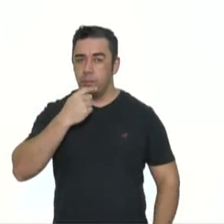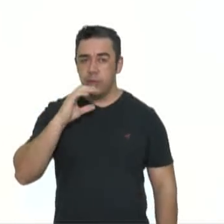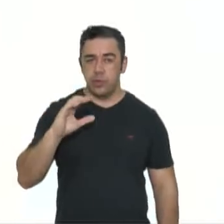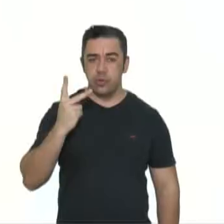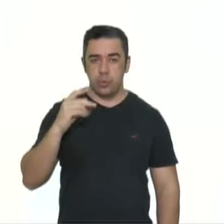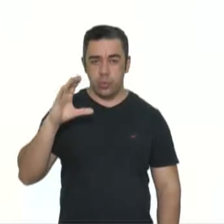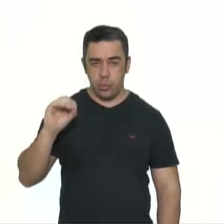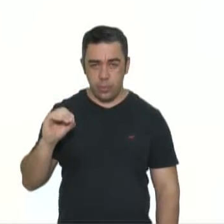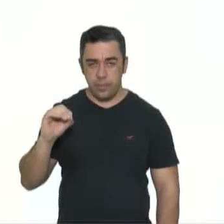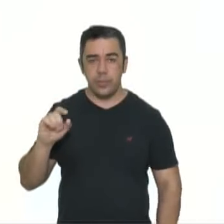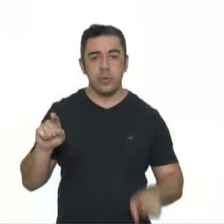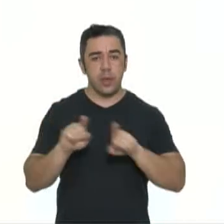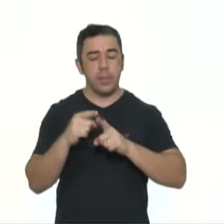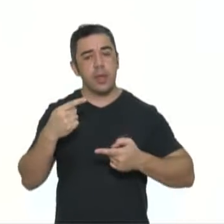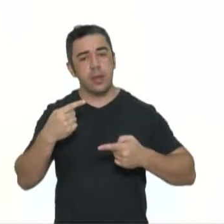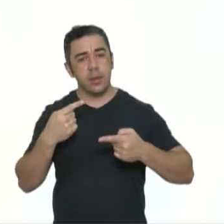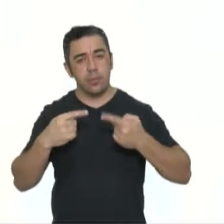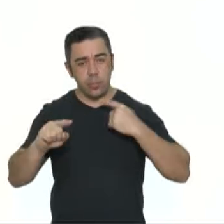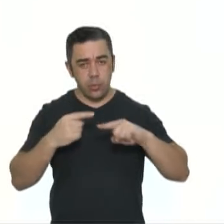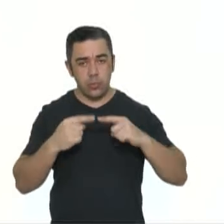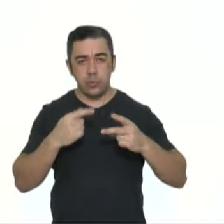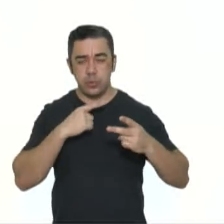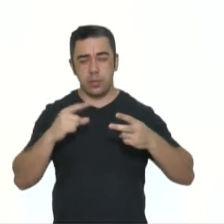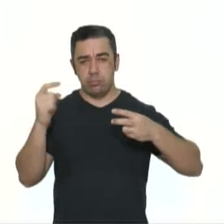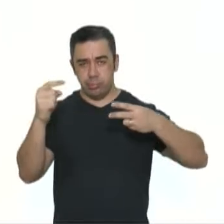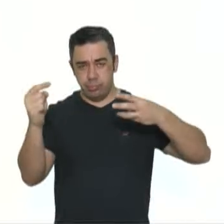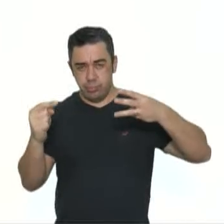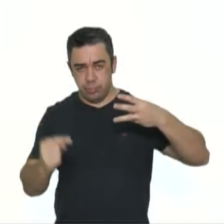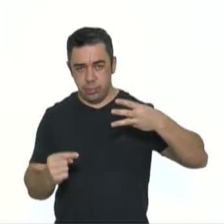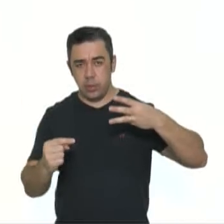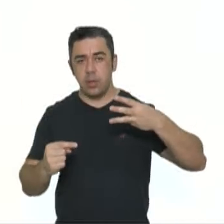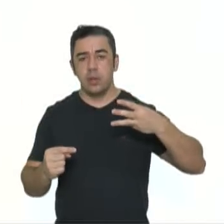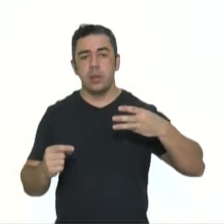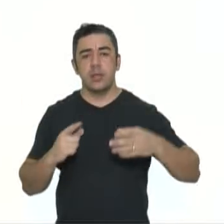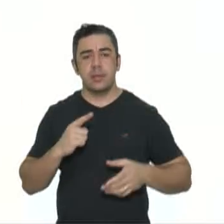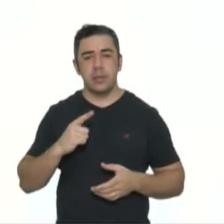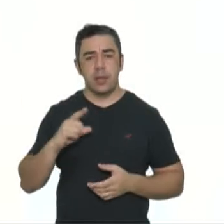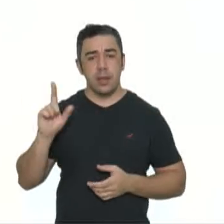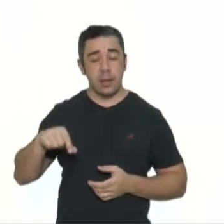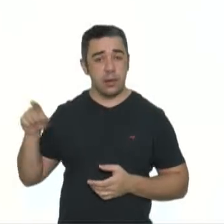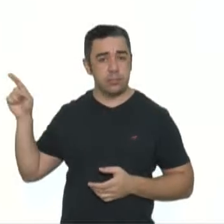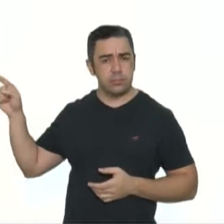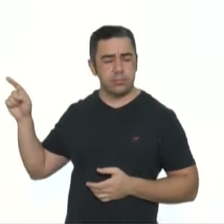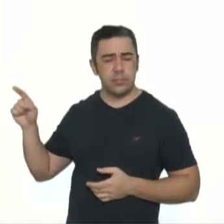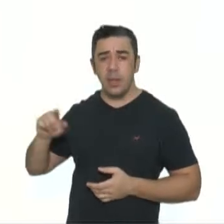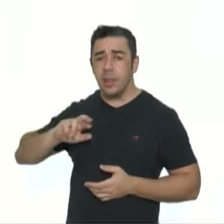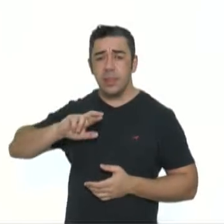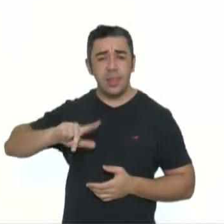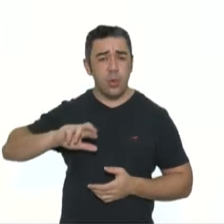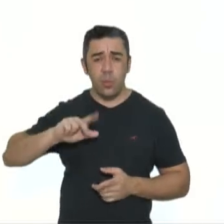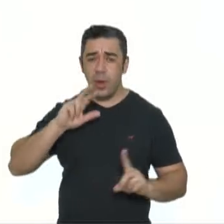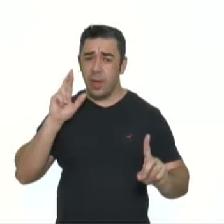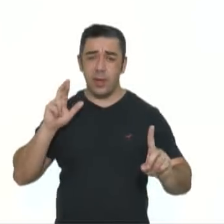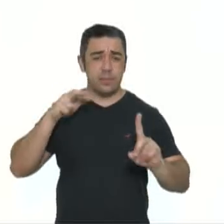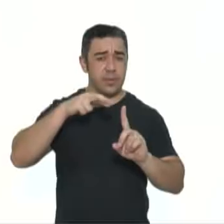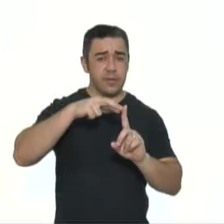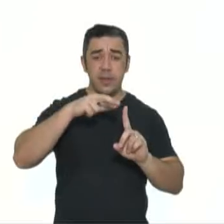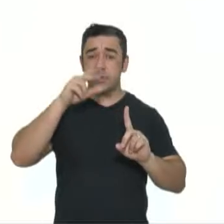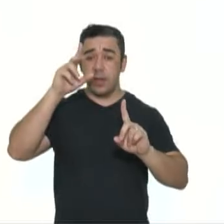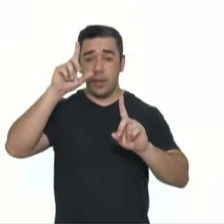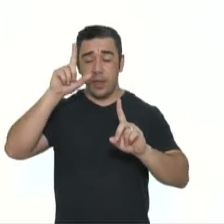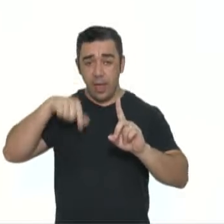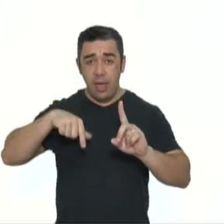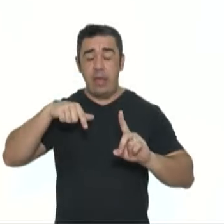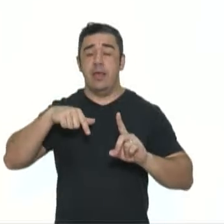as músicas de Adoniran Barbosa, Luiz Gonzaga e os poemas de Patativa do Assaré, não são uma representação fiel de